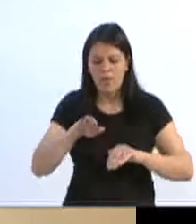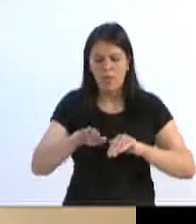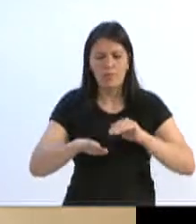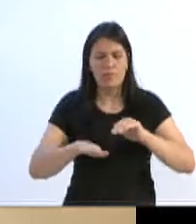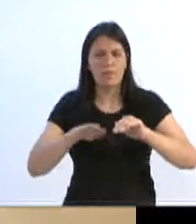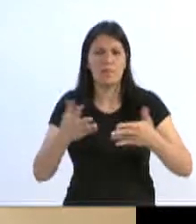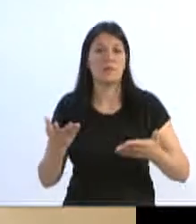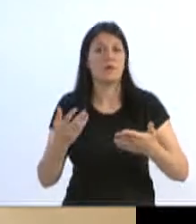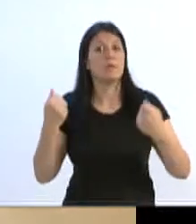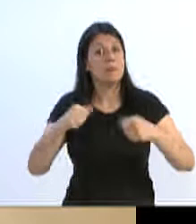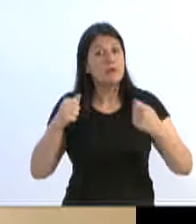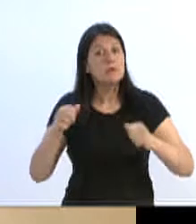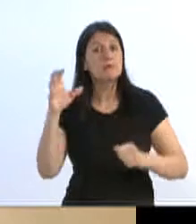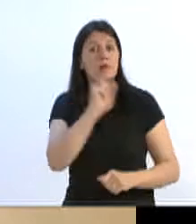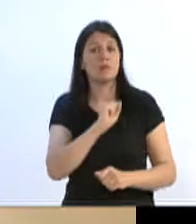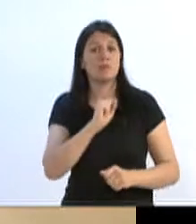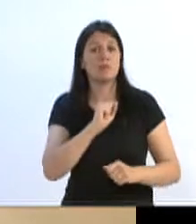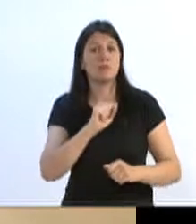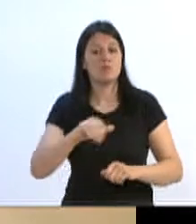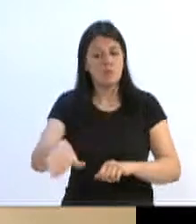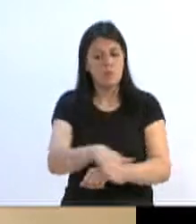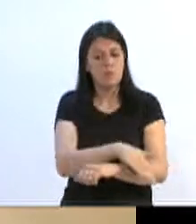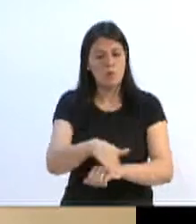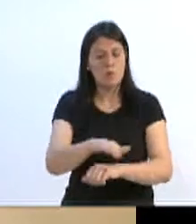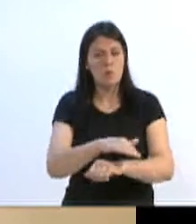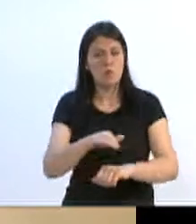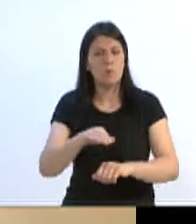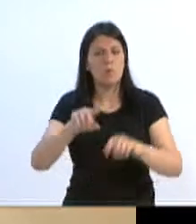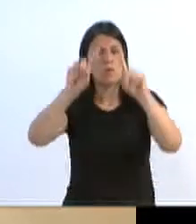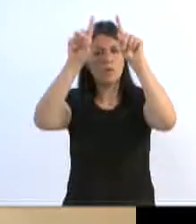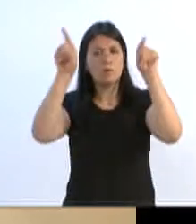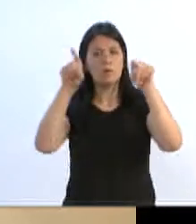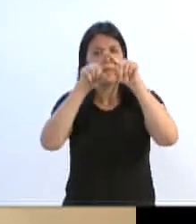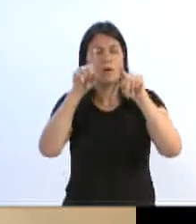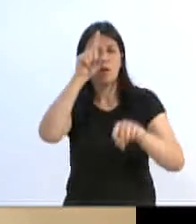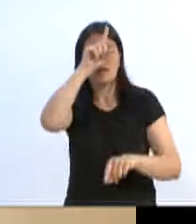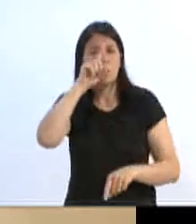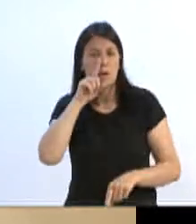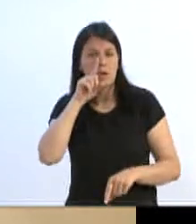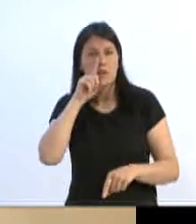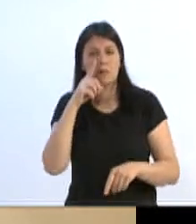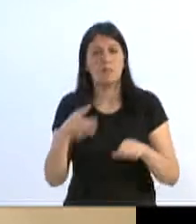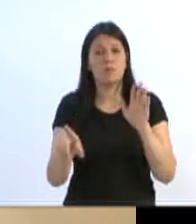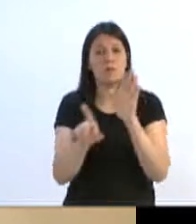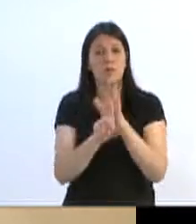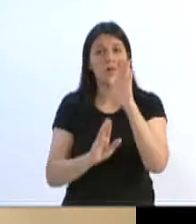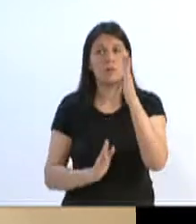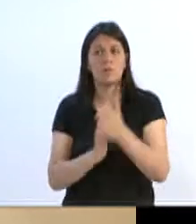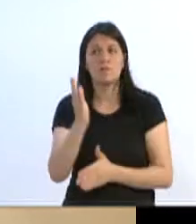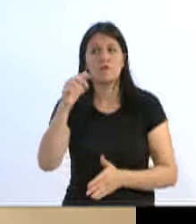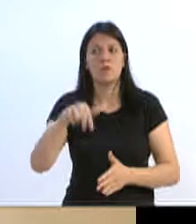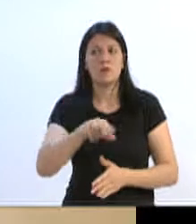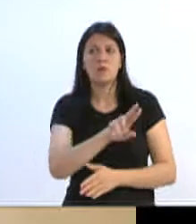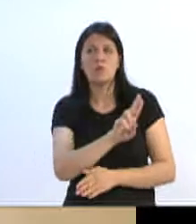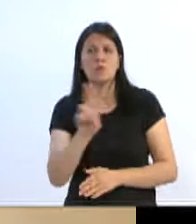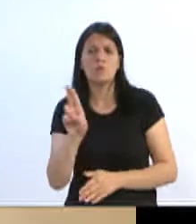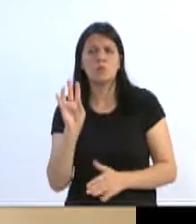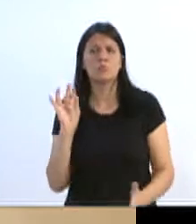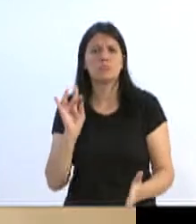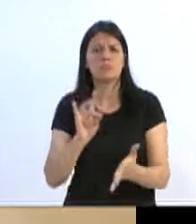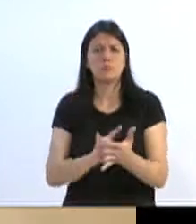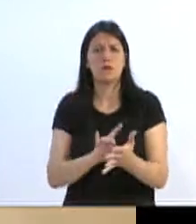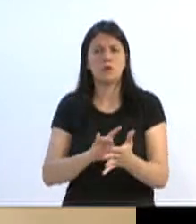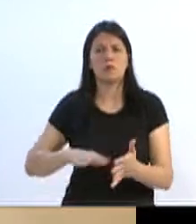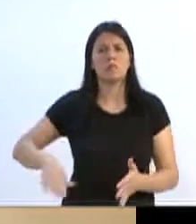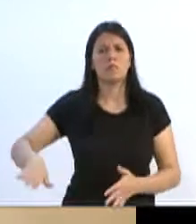para ajuda e placa amarela loteamentos irregulares enfim onde das áreas aptas segundo a lei que foi aprovada aqui nesta casa objetivando nominar oficialmente às ruas em áreas de